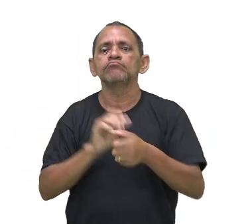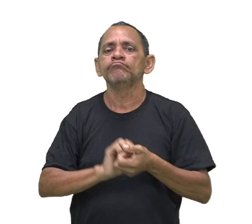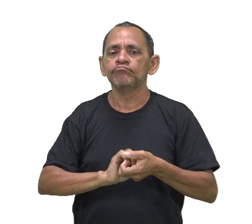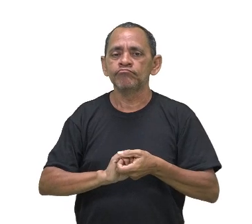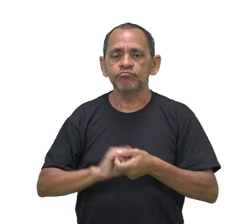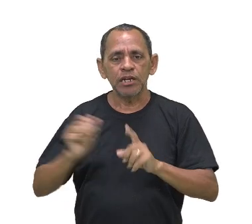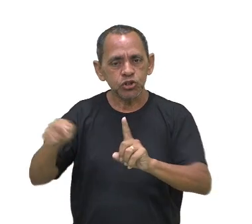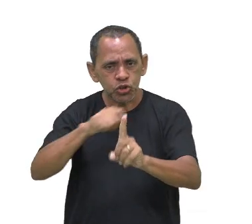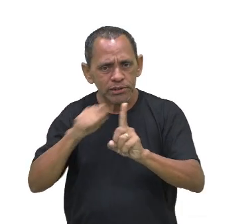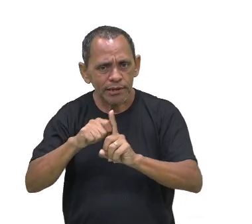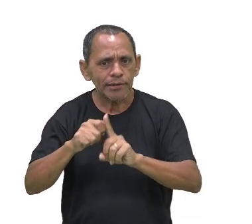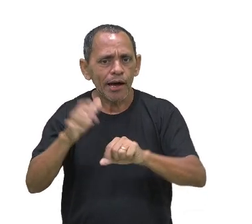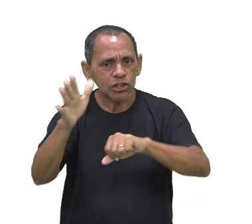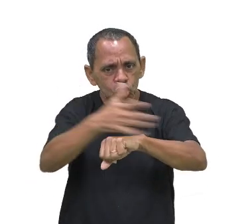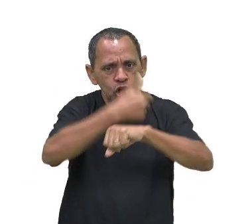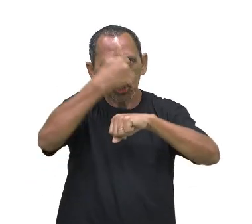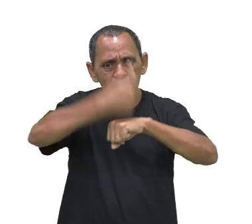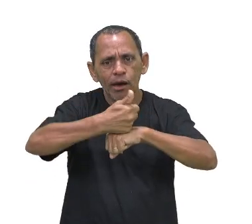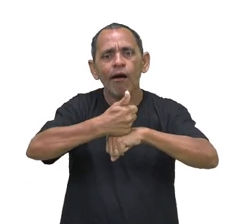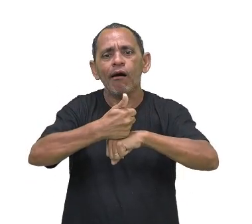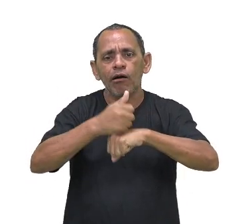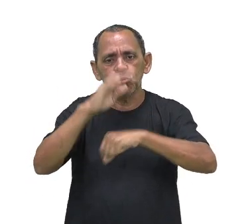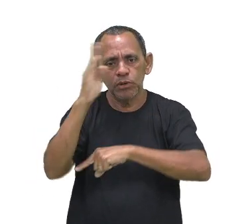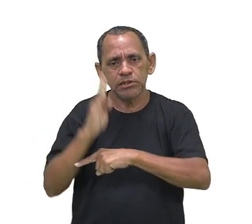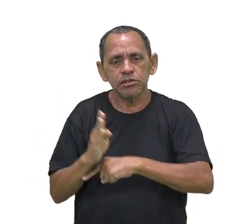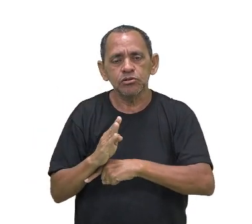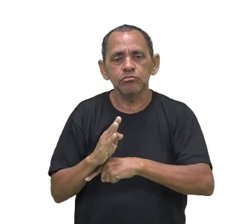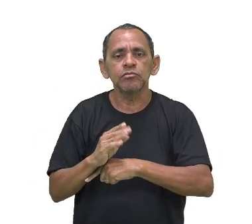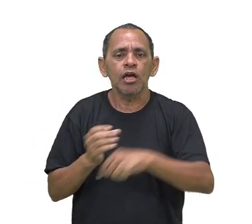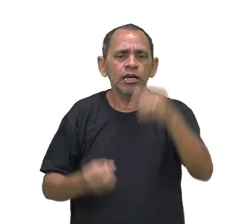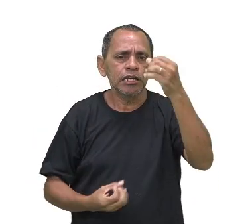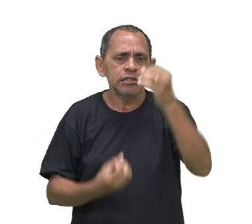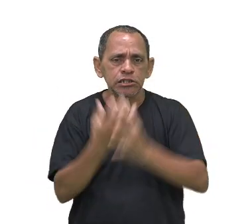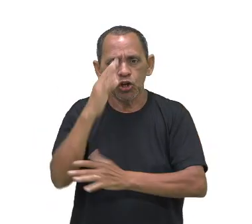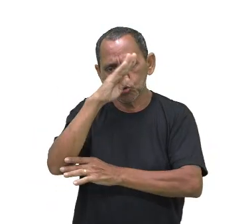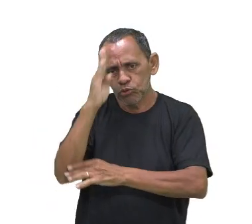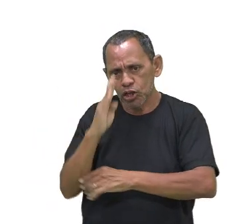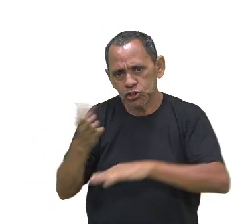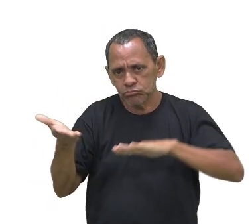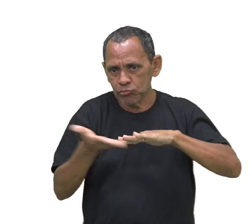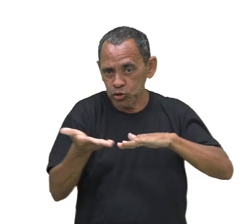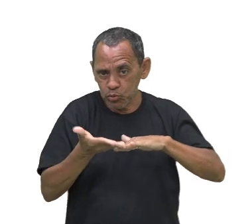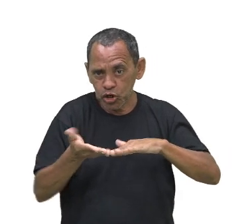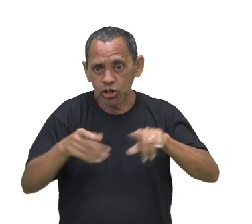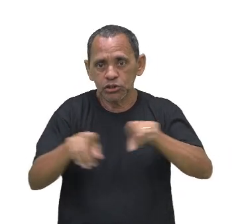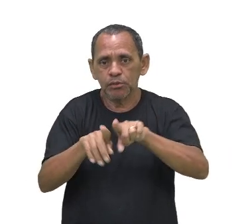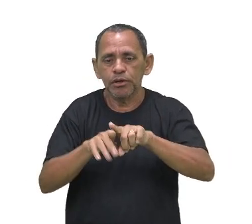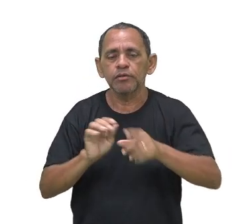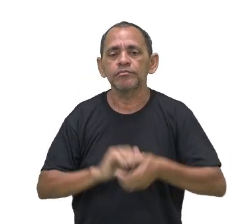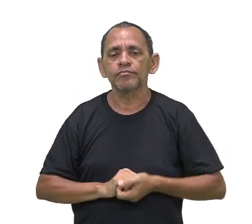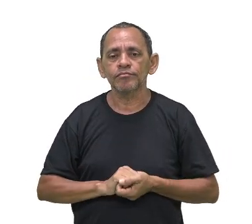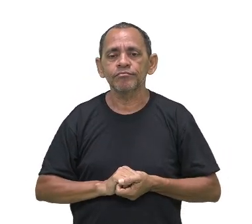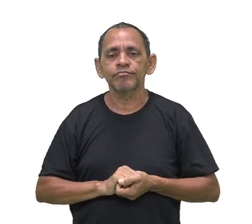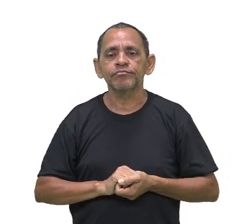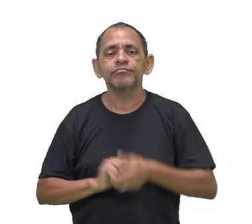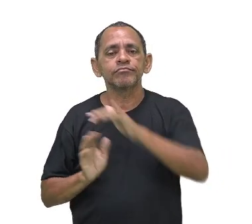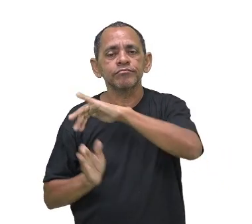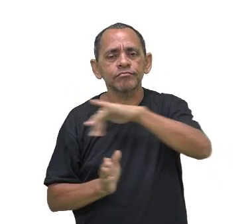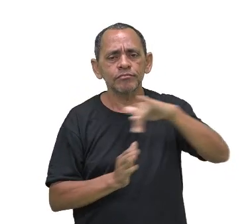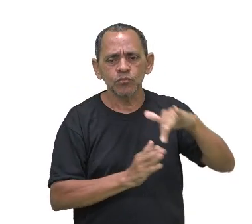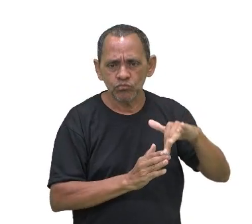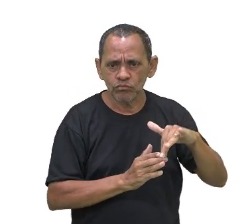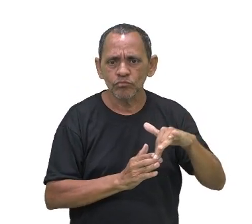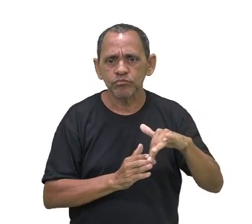Esta obra foi A Formação do Brasil Contemporâneo. E sobre esta obra, nós falamos um